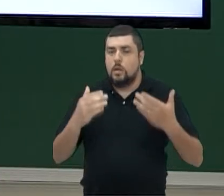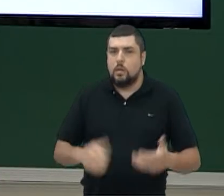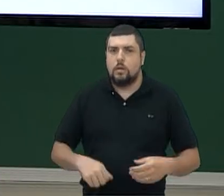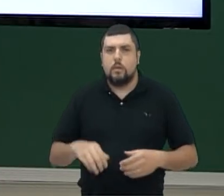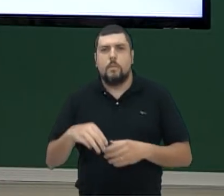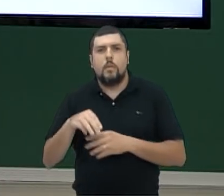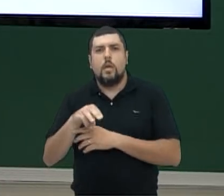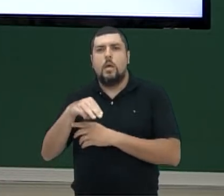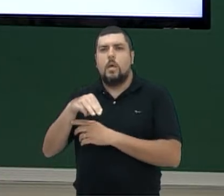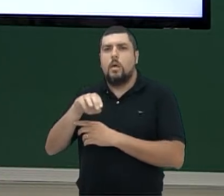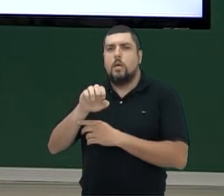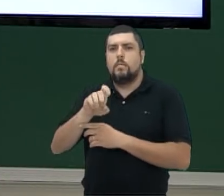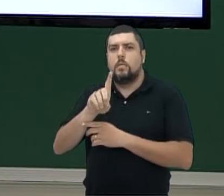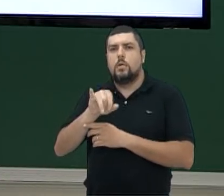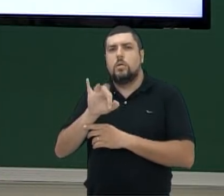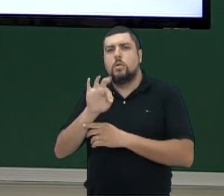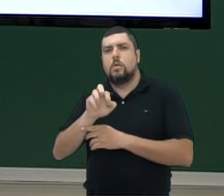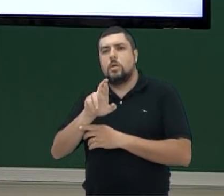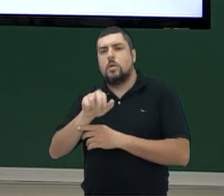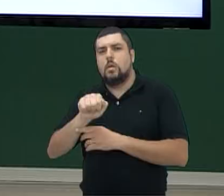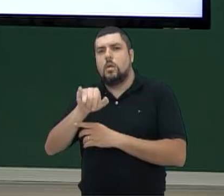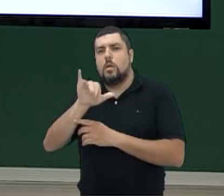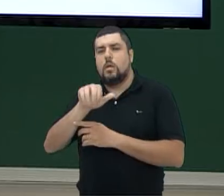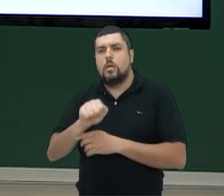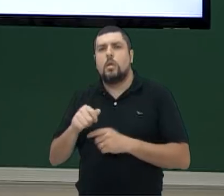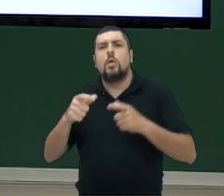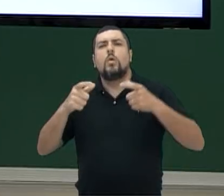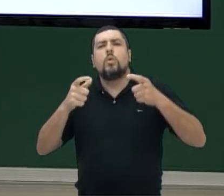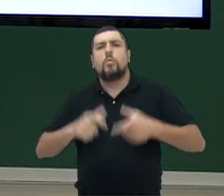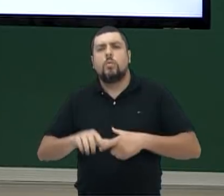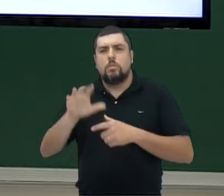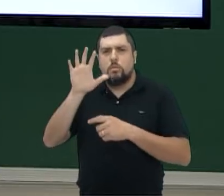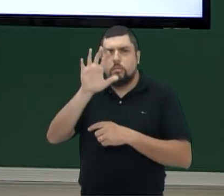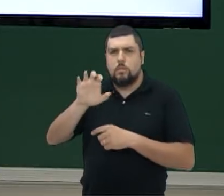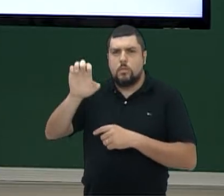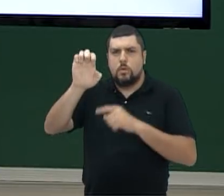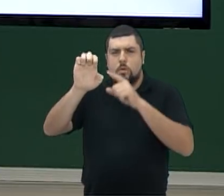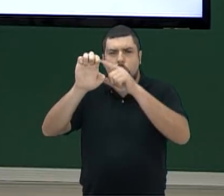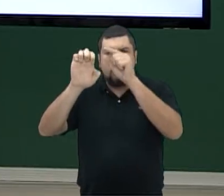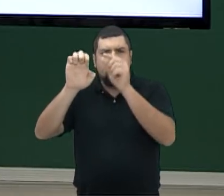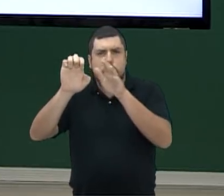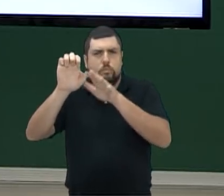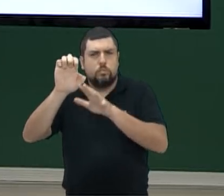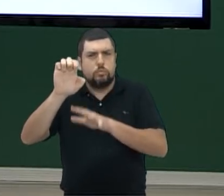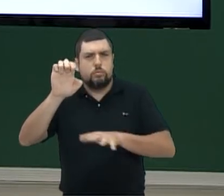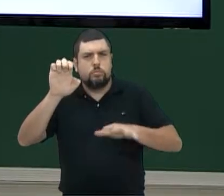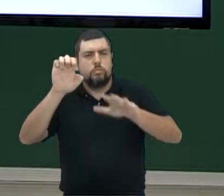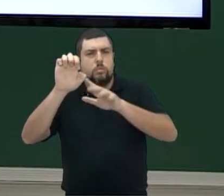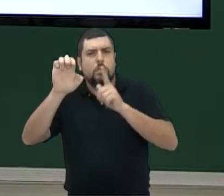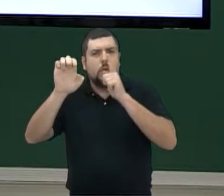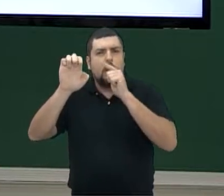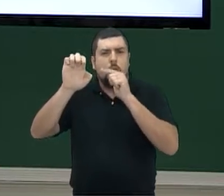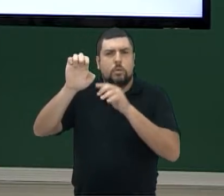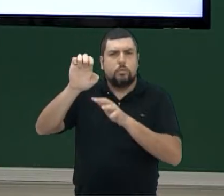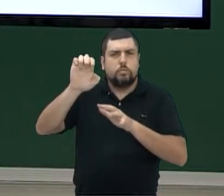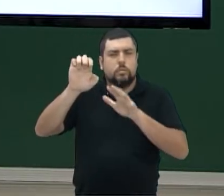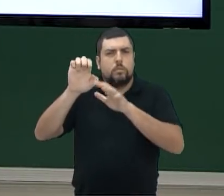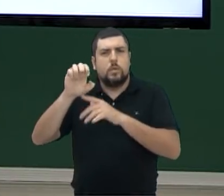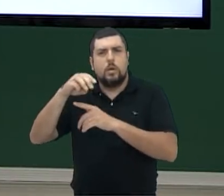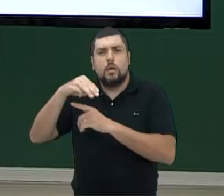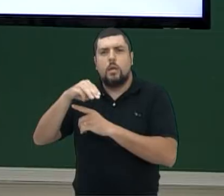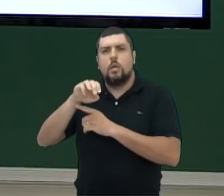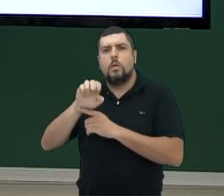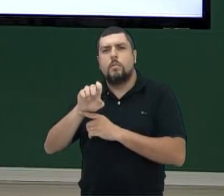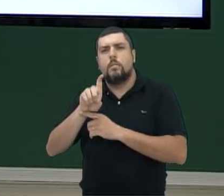é característica do continente europeu, das áreas banhadas pelo mar Mediterrâneo. Porém, nós vamos ver que